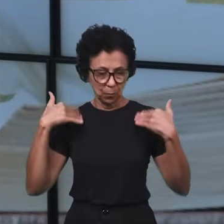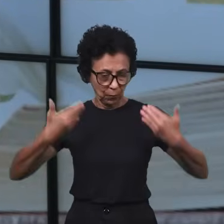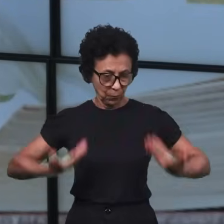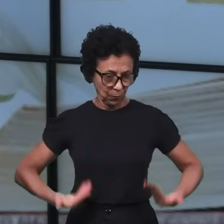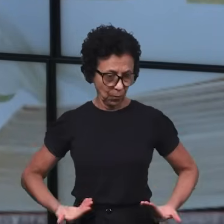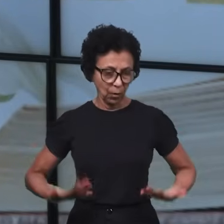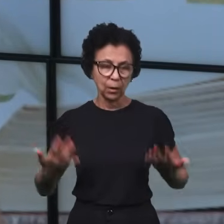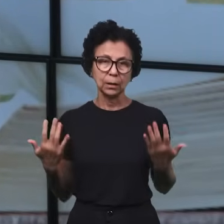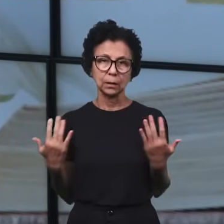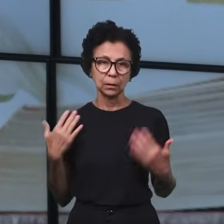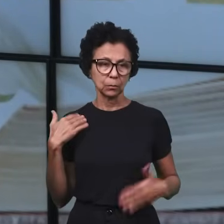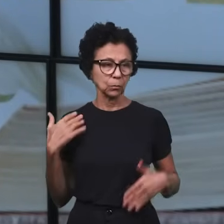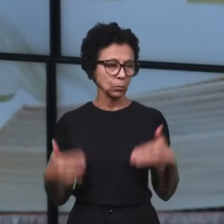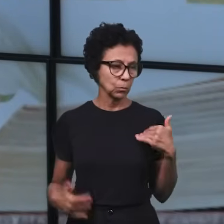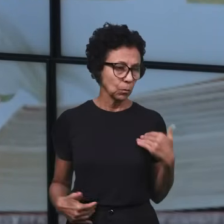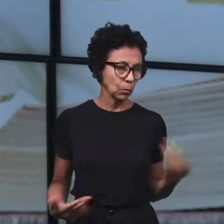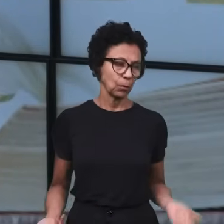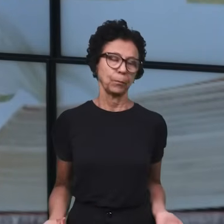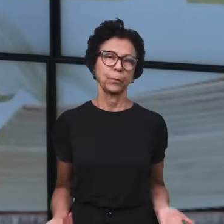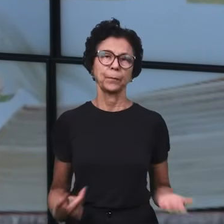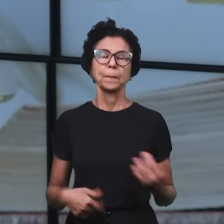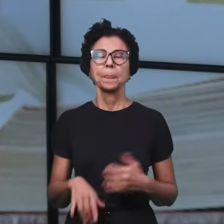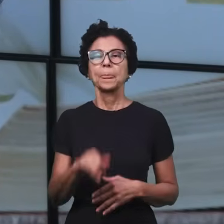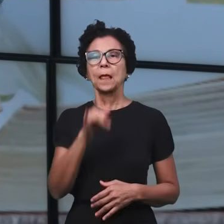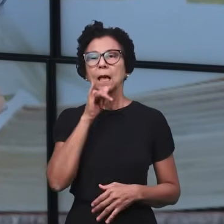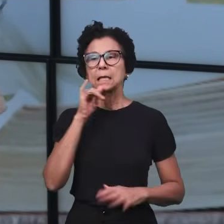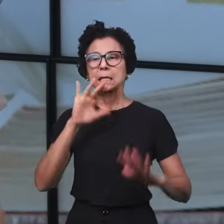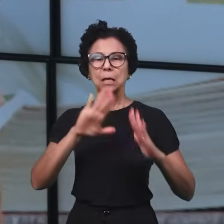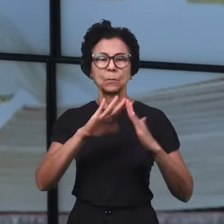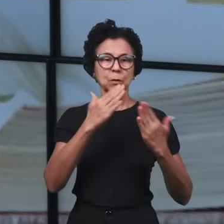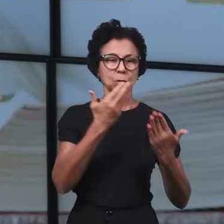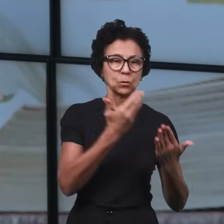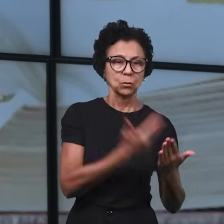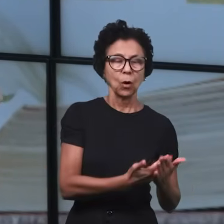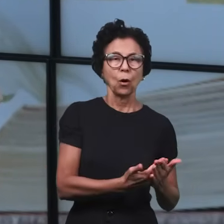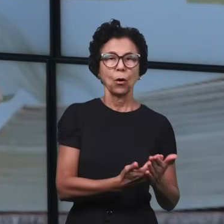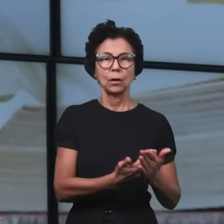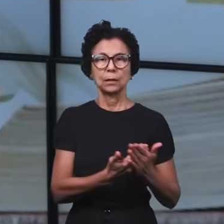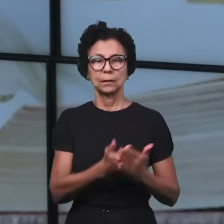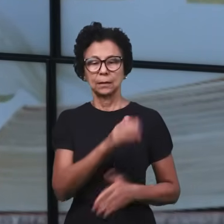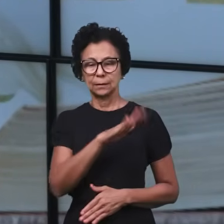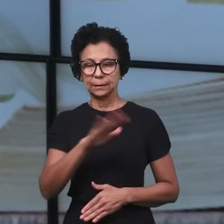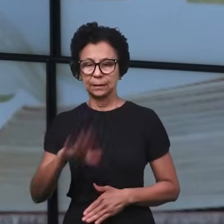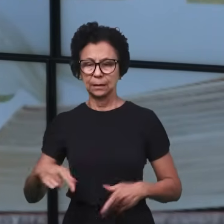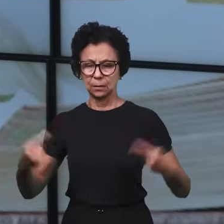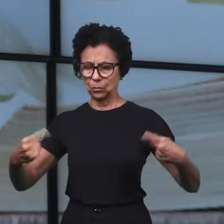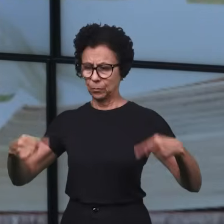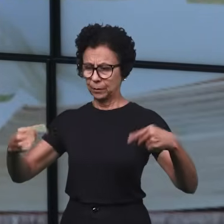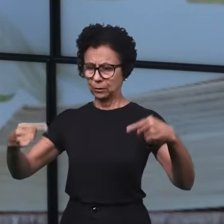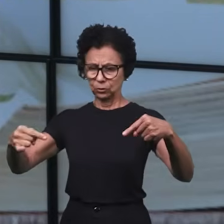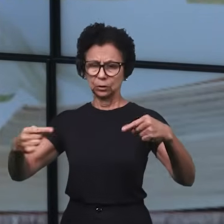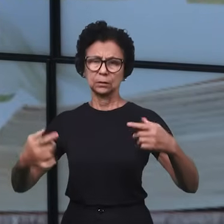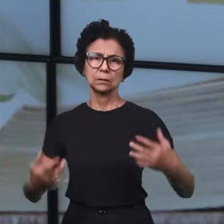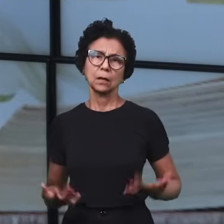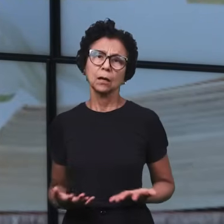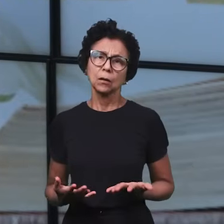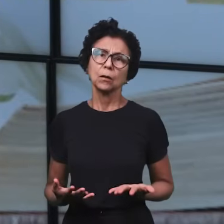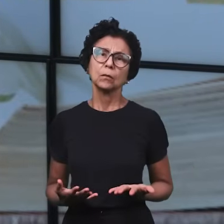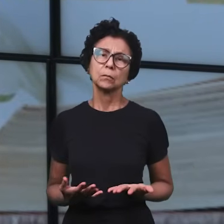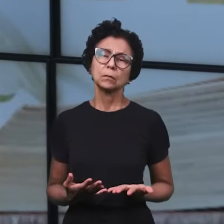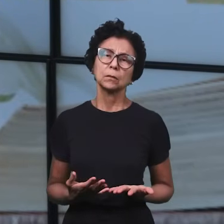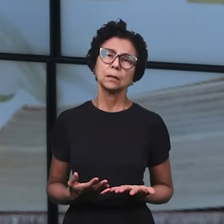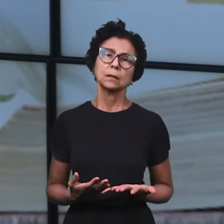sofrem muito com isso, às vezes na escola, comparação entre umas e outras. Então, nós temos que passar, até